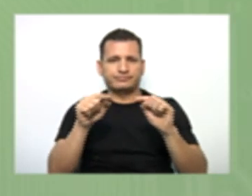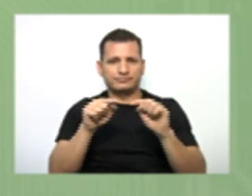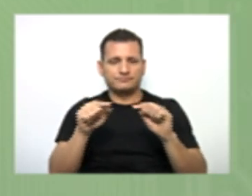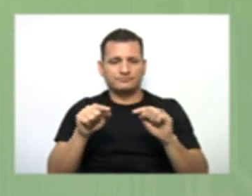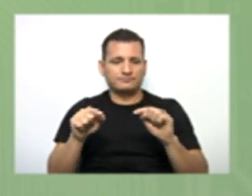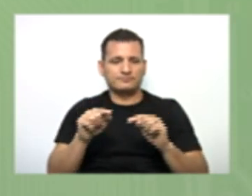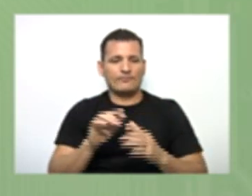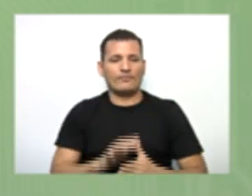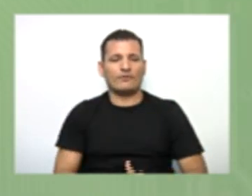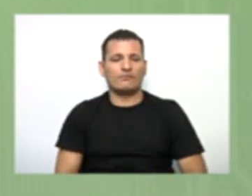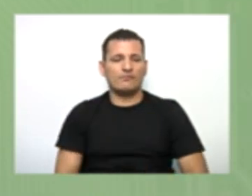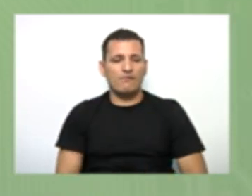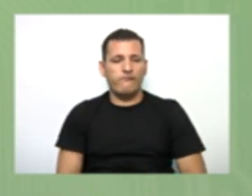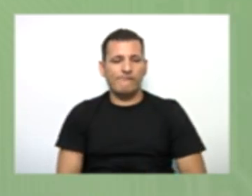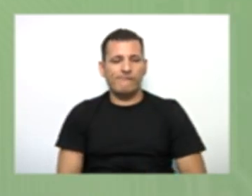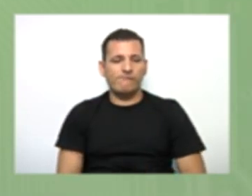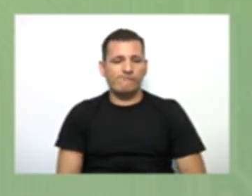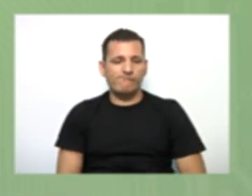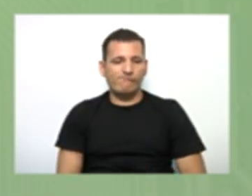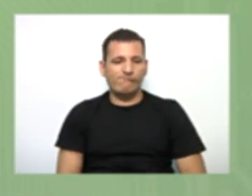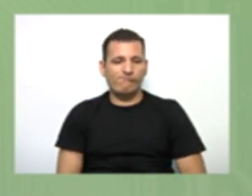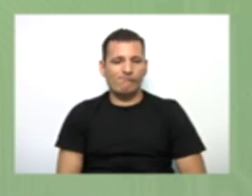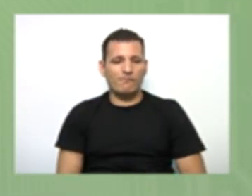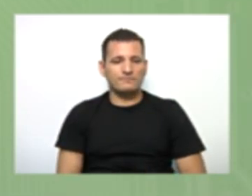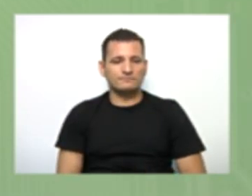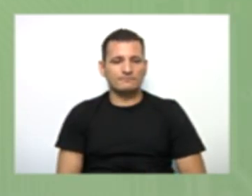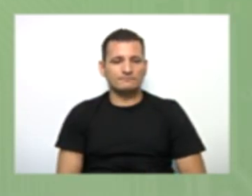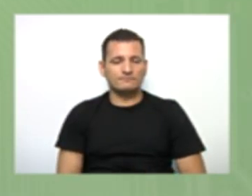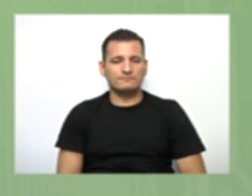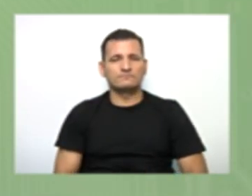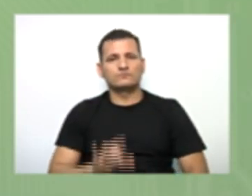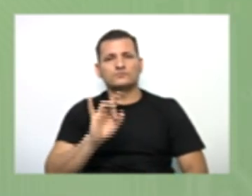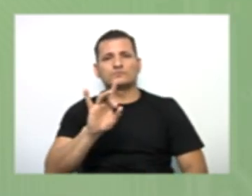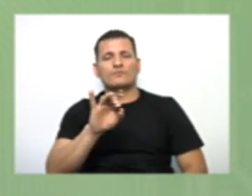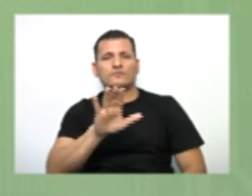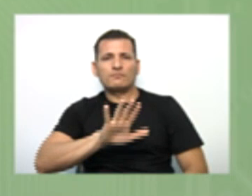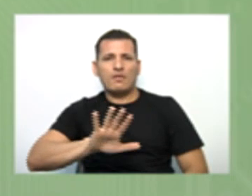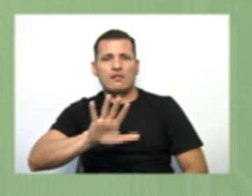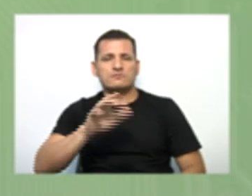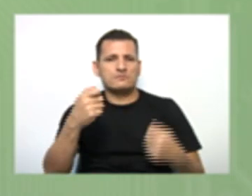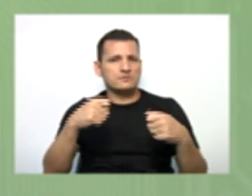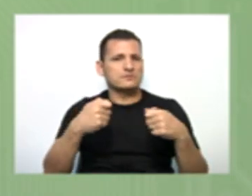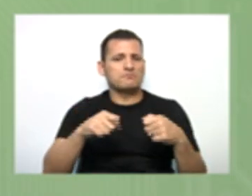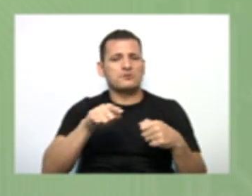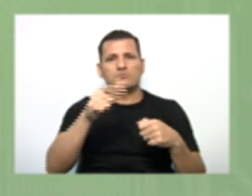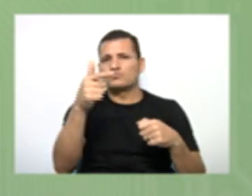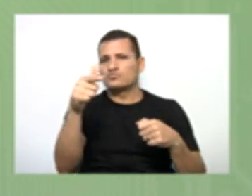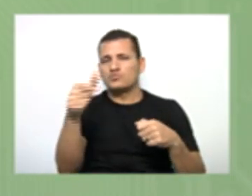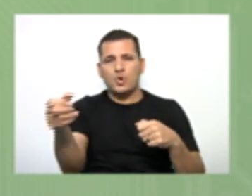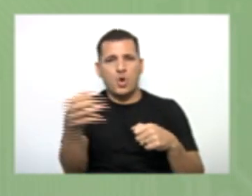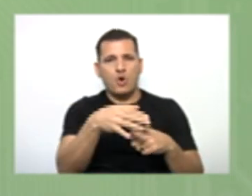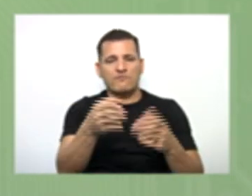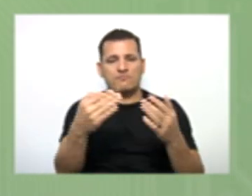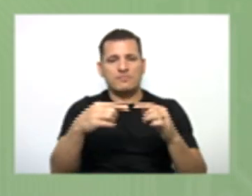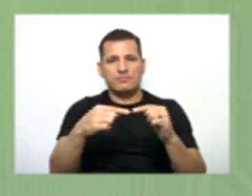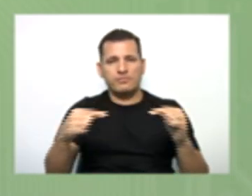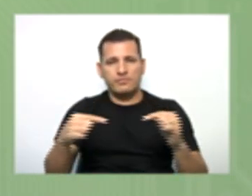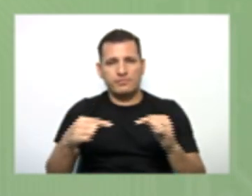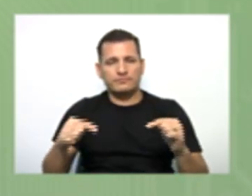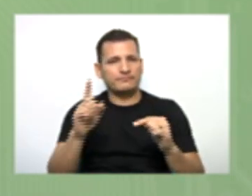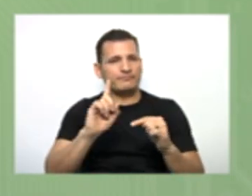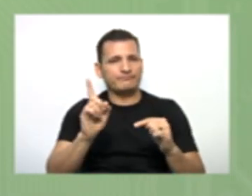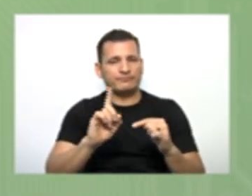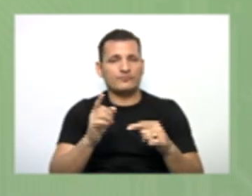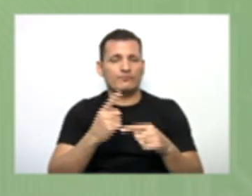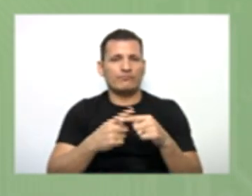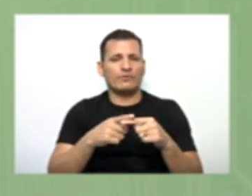necessário da página e não inicia uma nova linha. São chamadas tags em linha